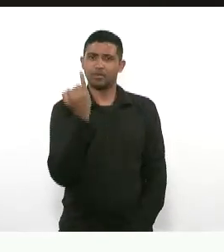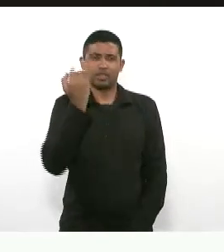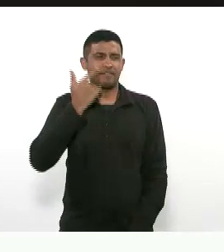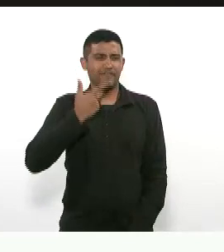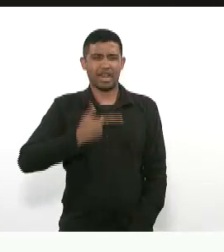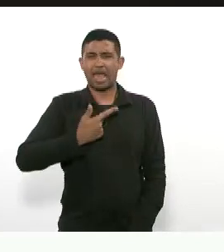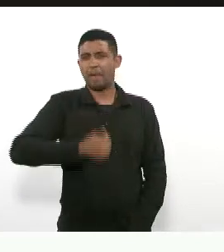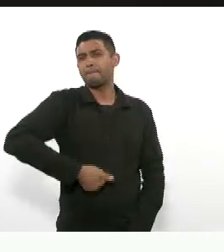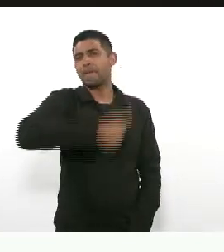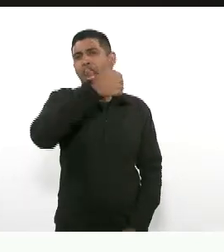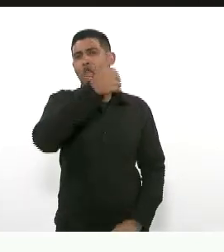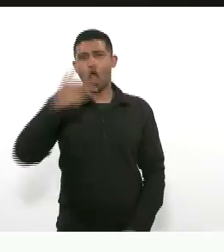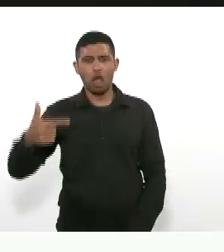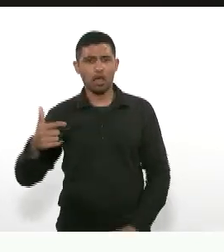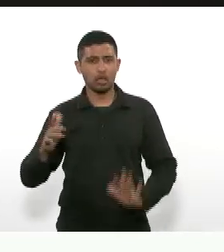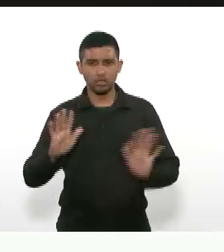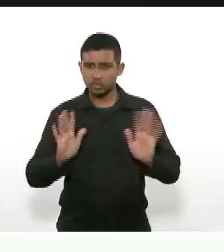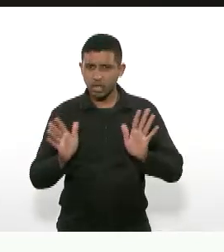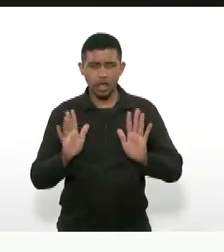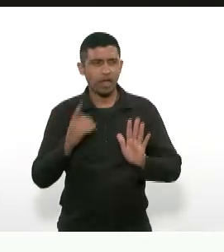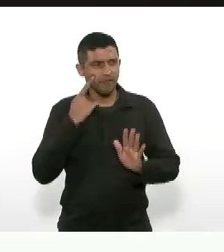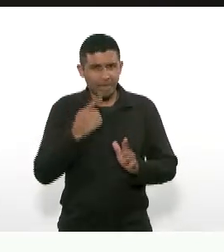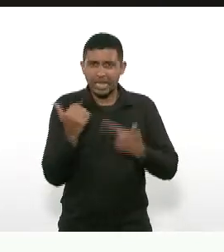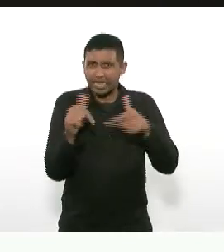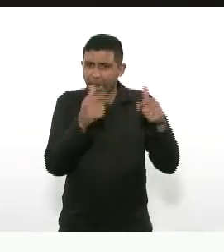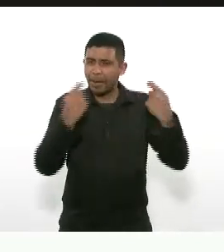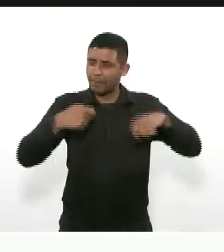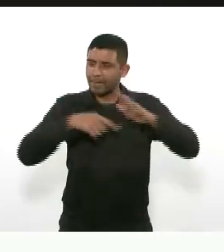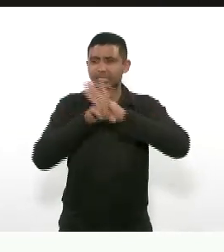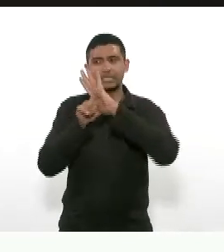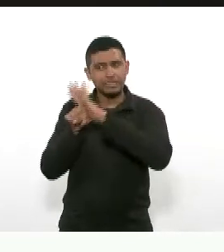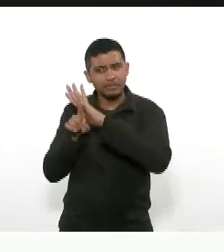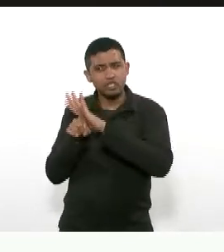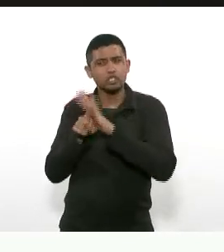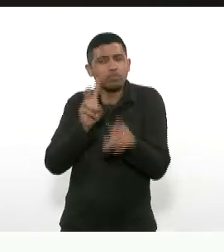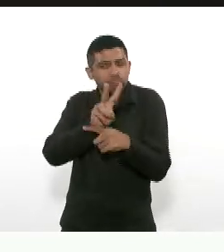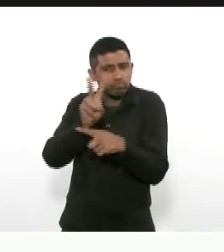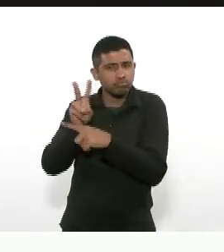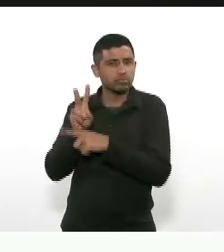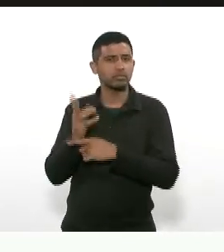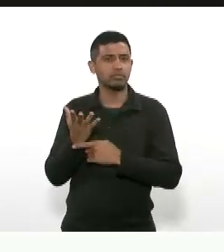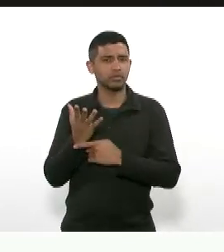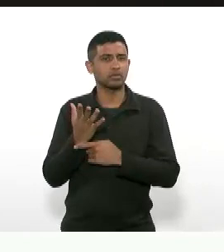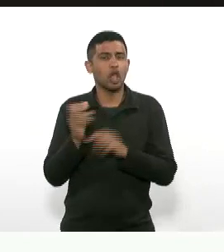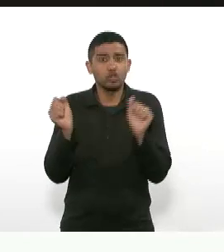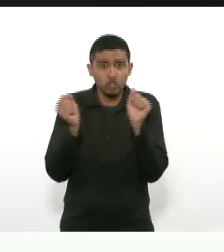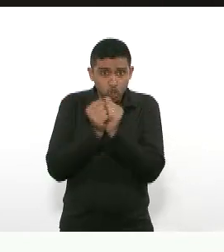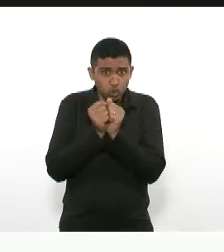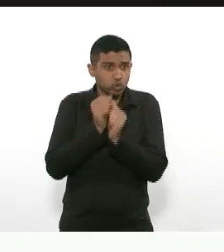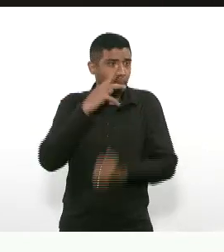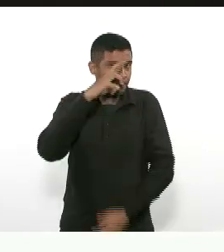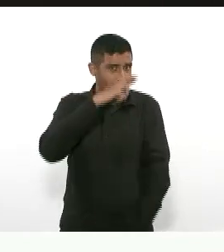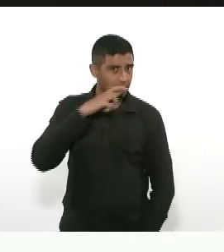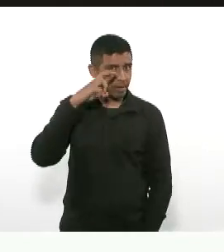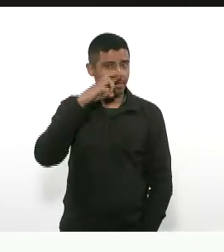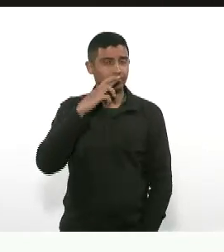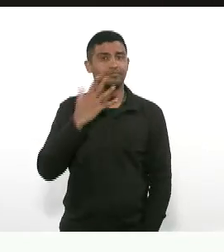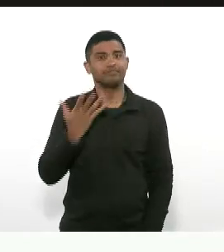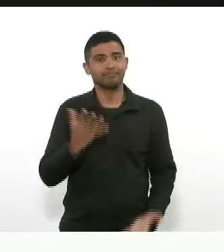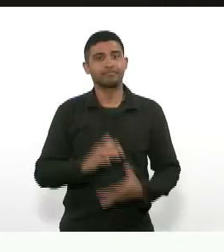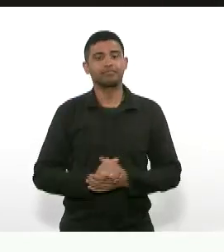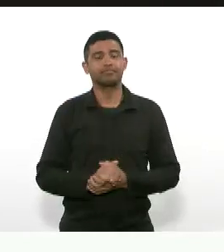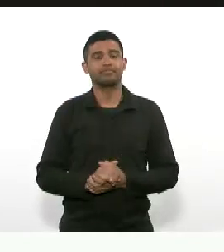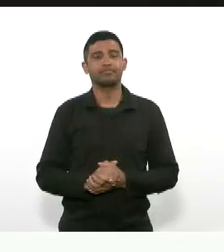importante. Não, é um trabalho que tem que ser feito em investigação com a perícia. E para isso a